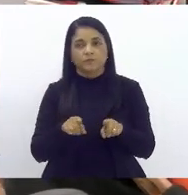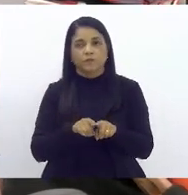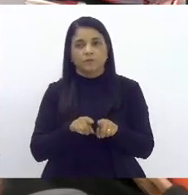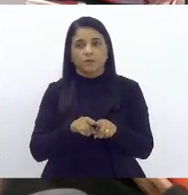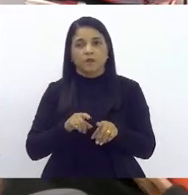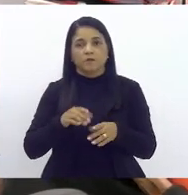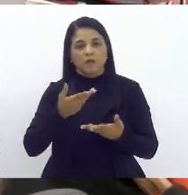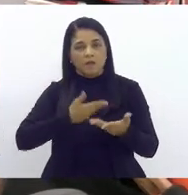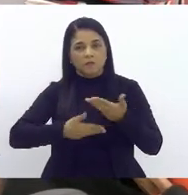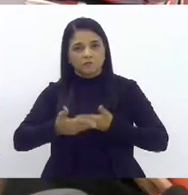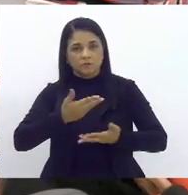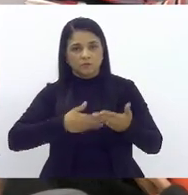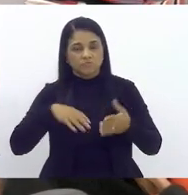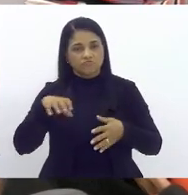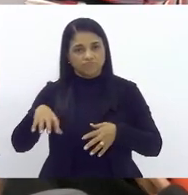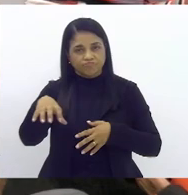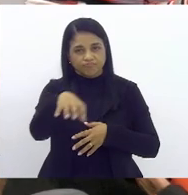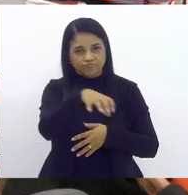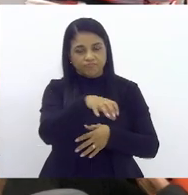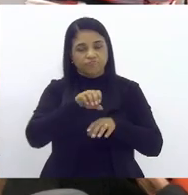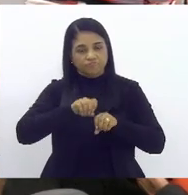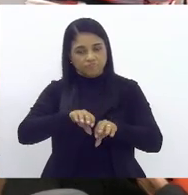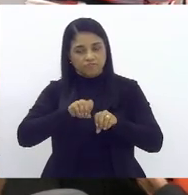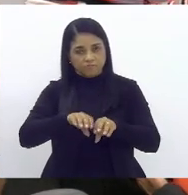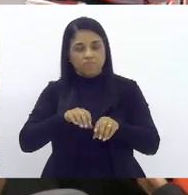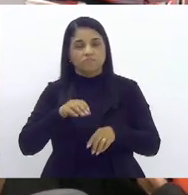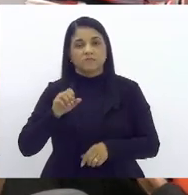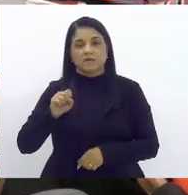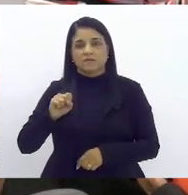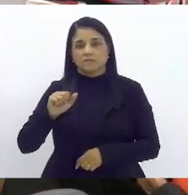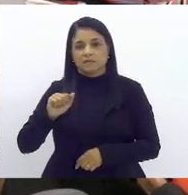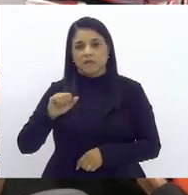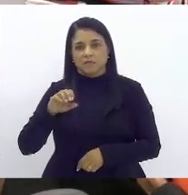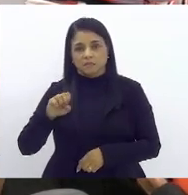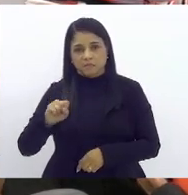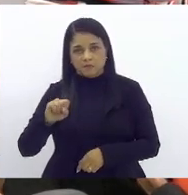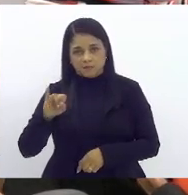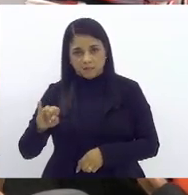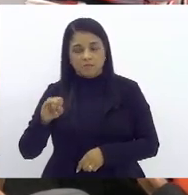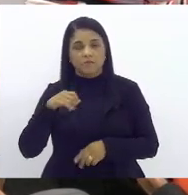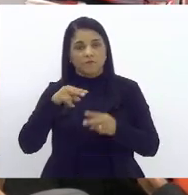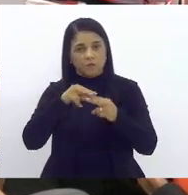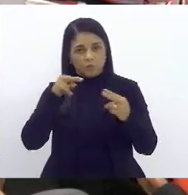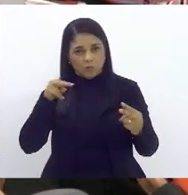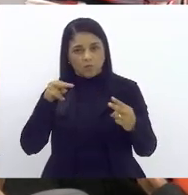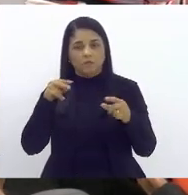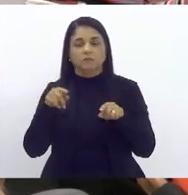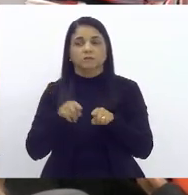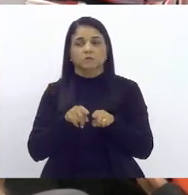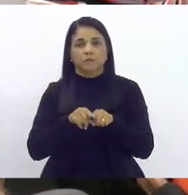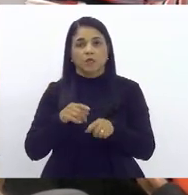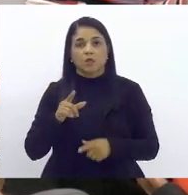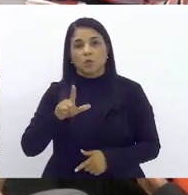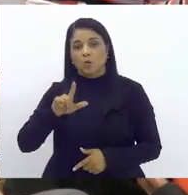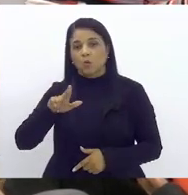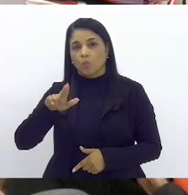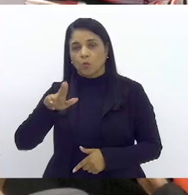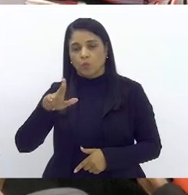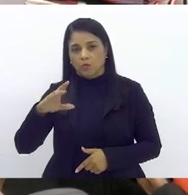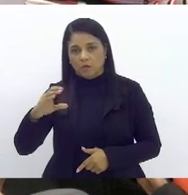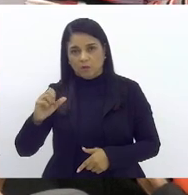da articulação intersetorial com sistemas de ensino, SASE, que está conosco virtualmente. Lucas